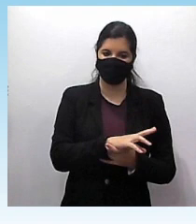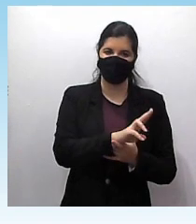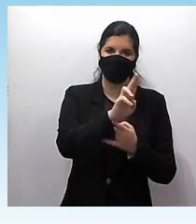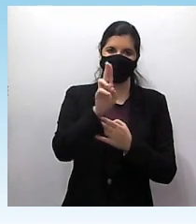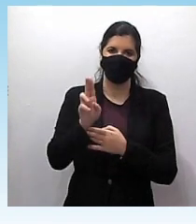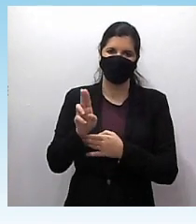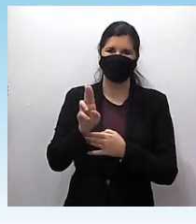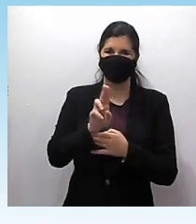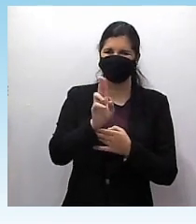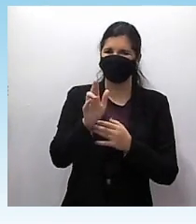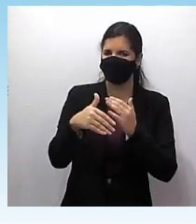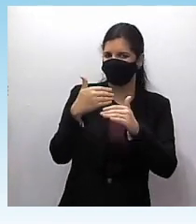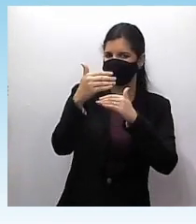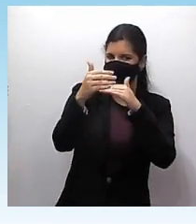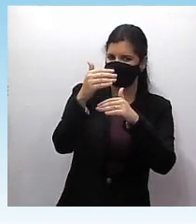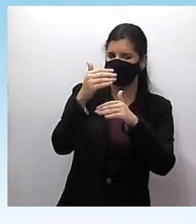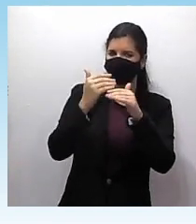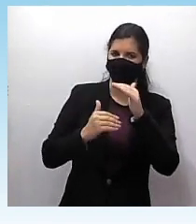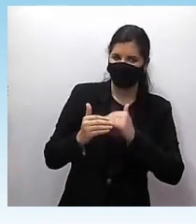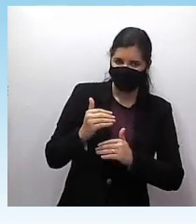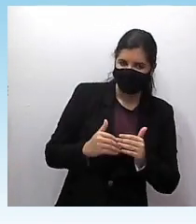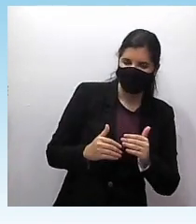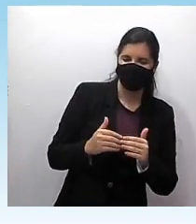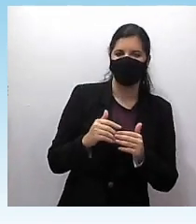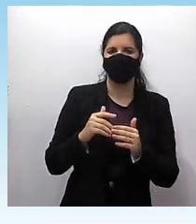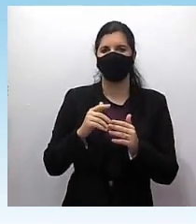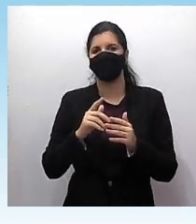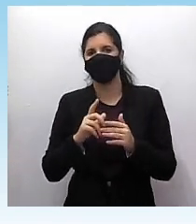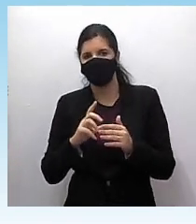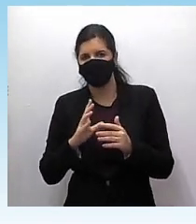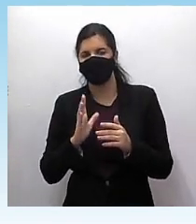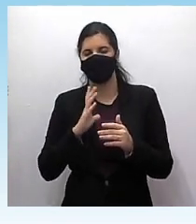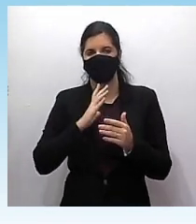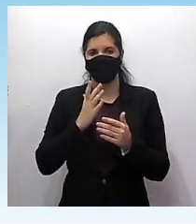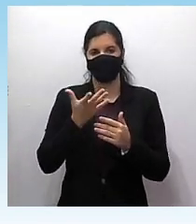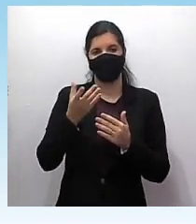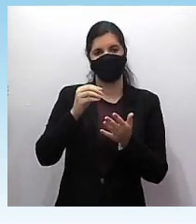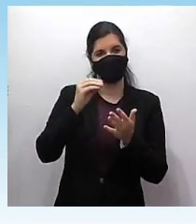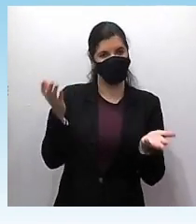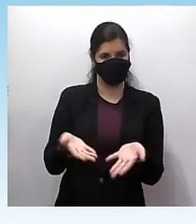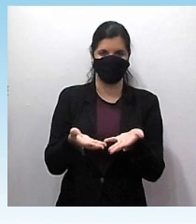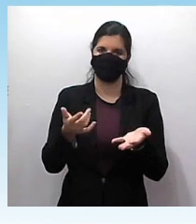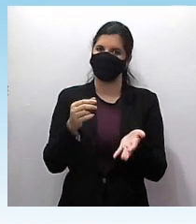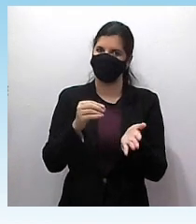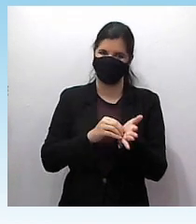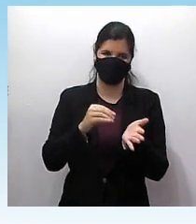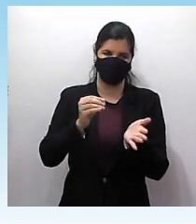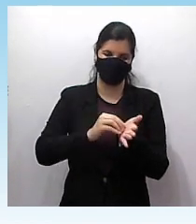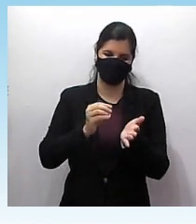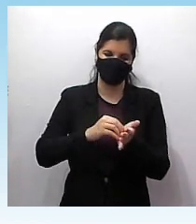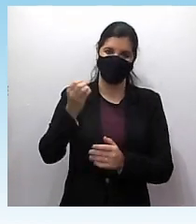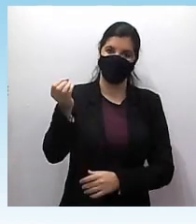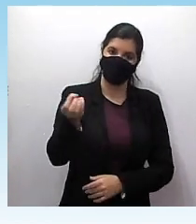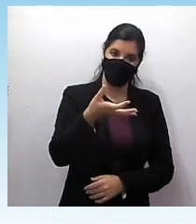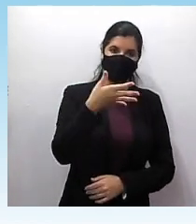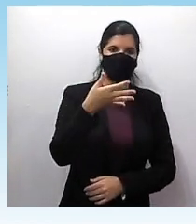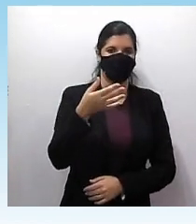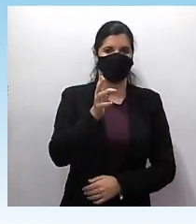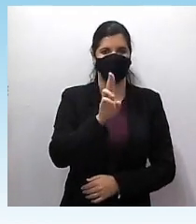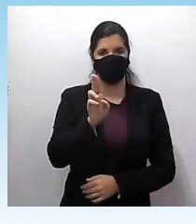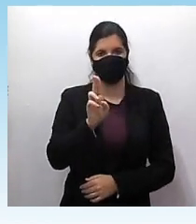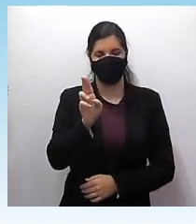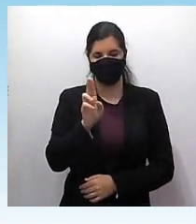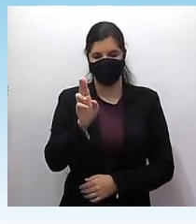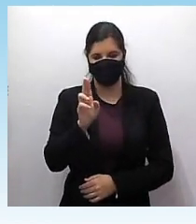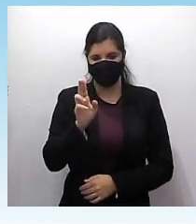em desenvolvido, emergente, subdesenvolvido, também não é atual e ela já vai se perdendo espaço para uma nova nomenclatura,